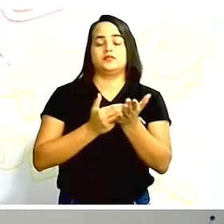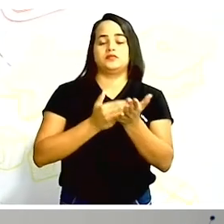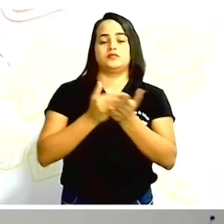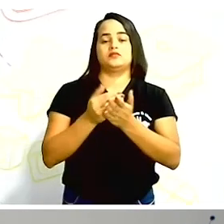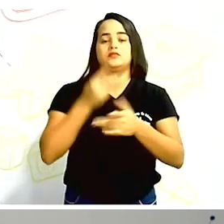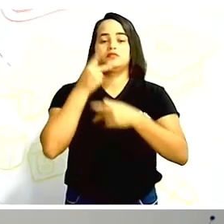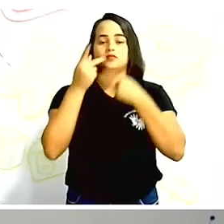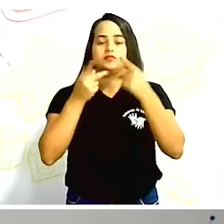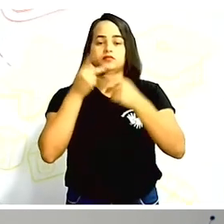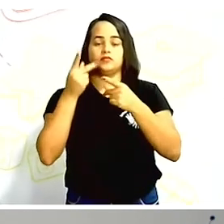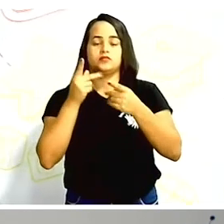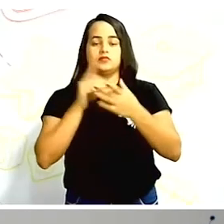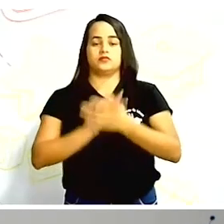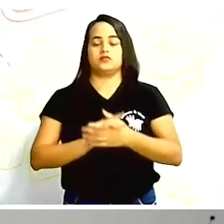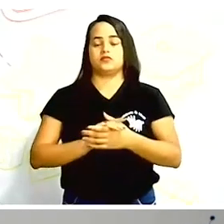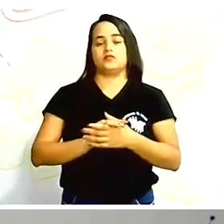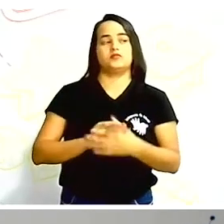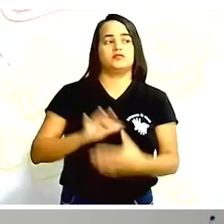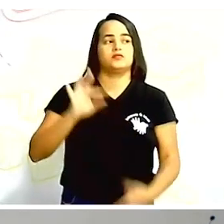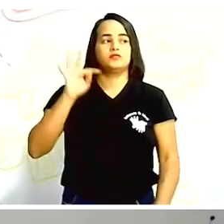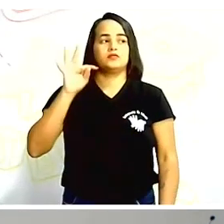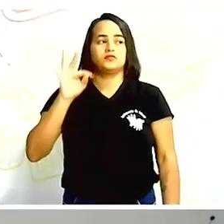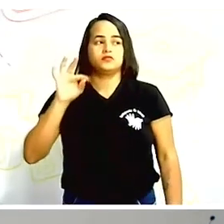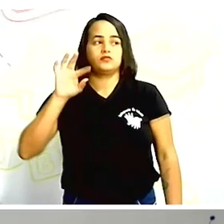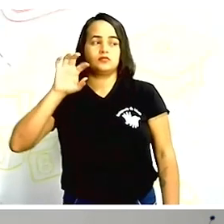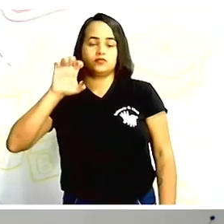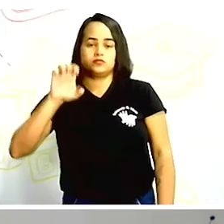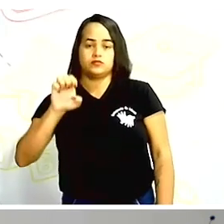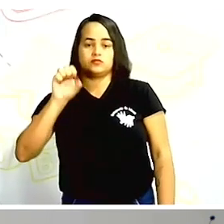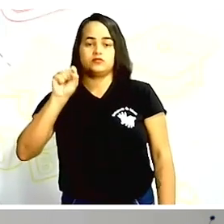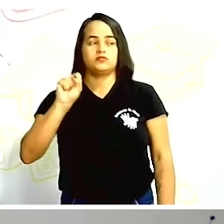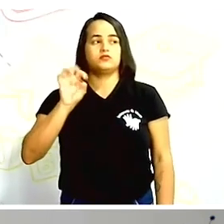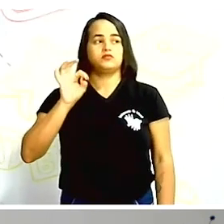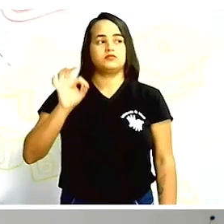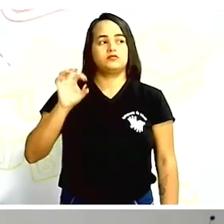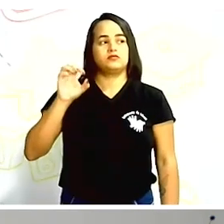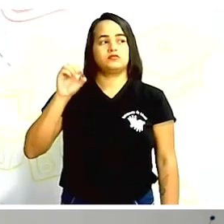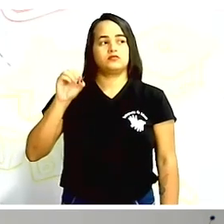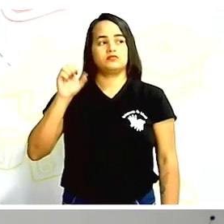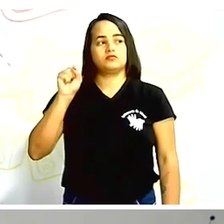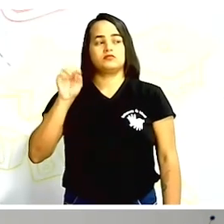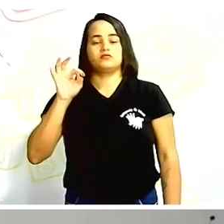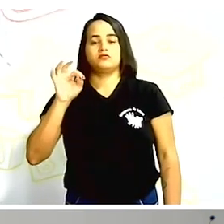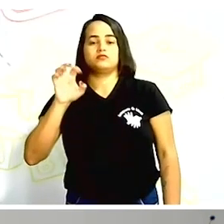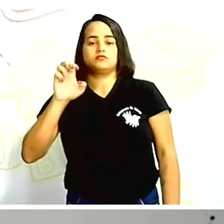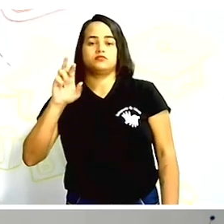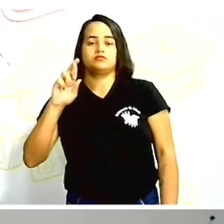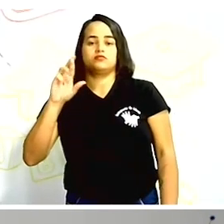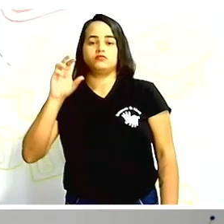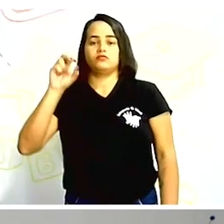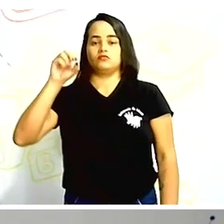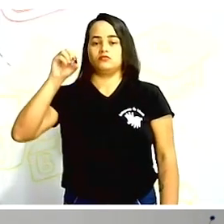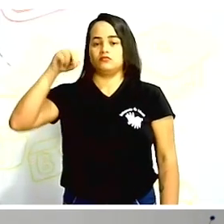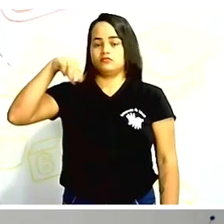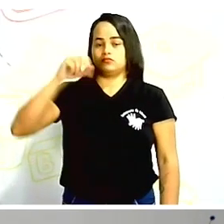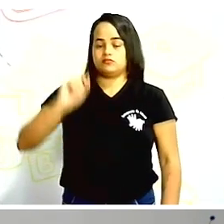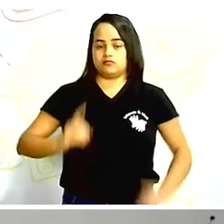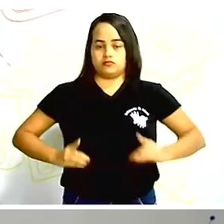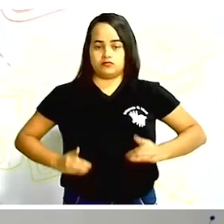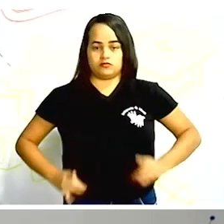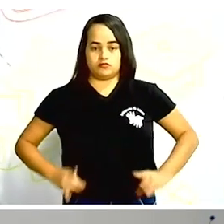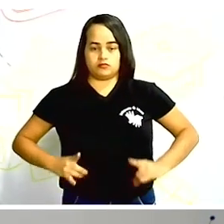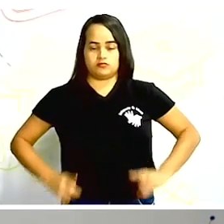falando sobre a testosterona, que é o hormônio masculino, certo? A testosterona é o principal hormônio